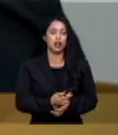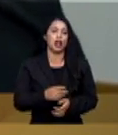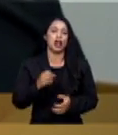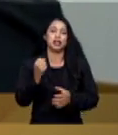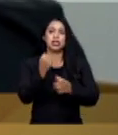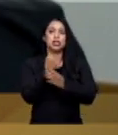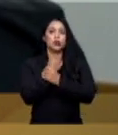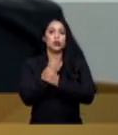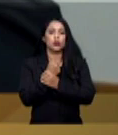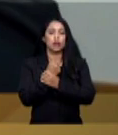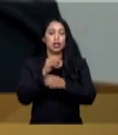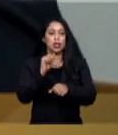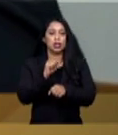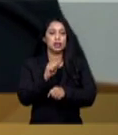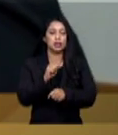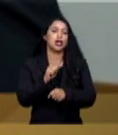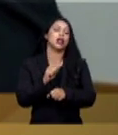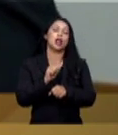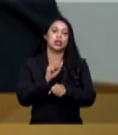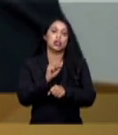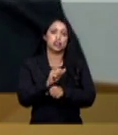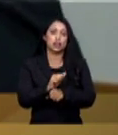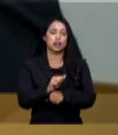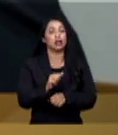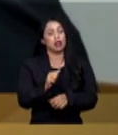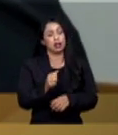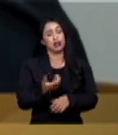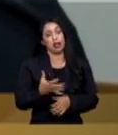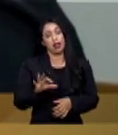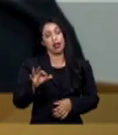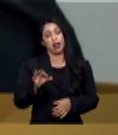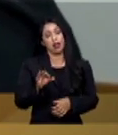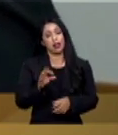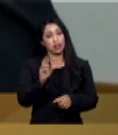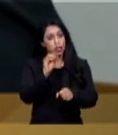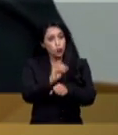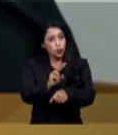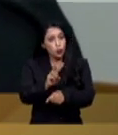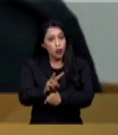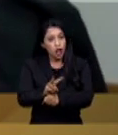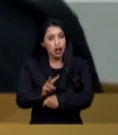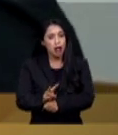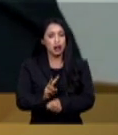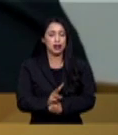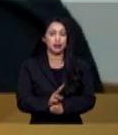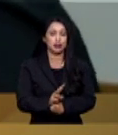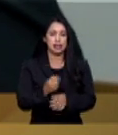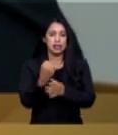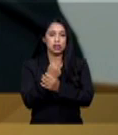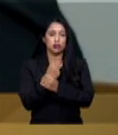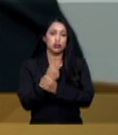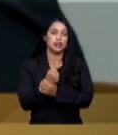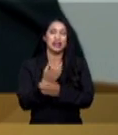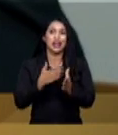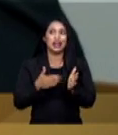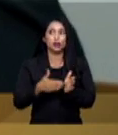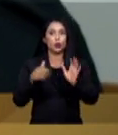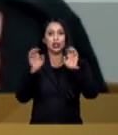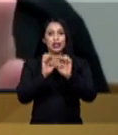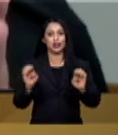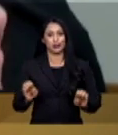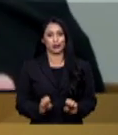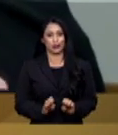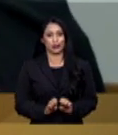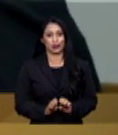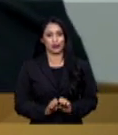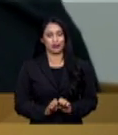agente socioeducacional é o agente penitenciário do menor. É toda a estrutura que